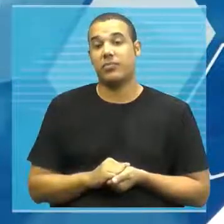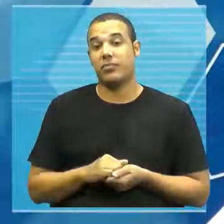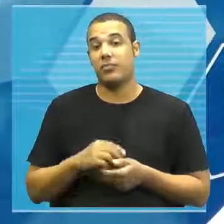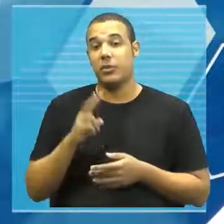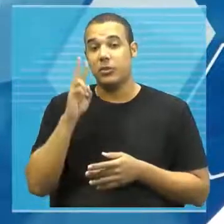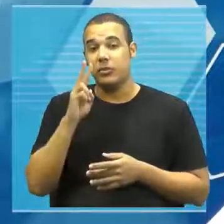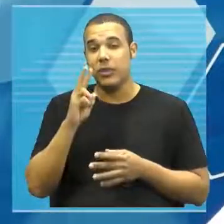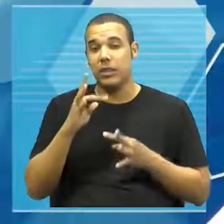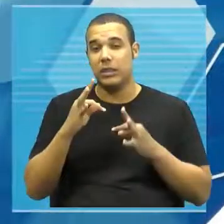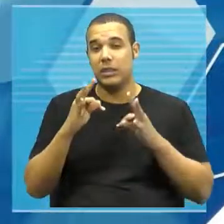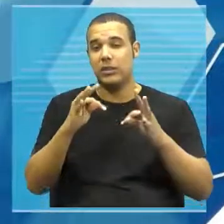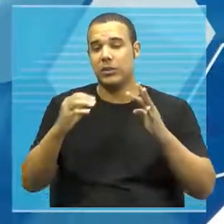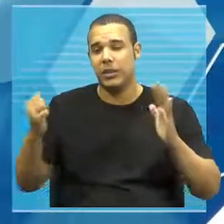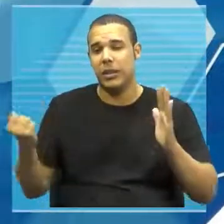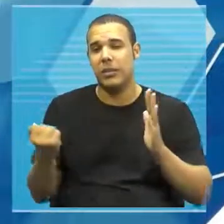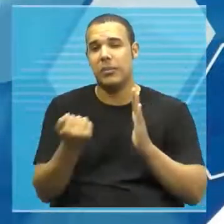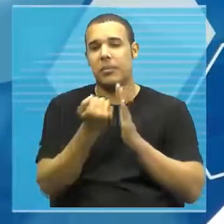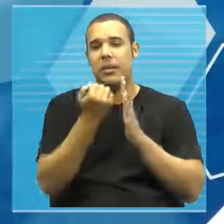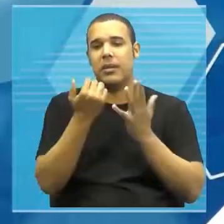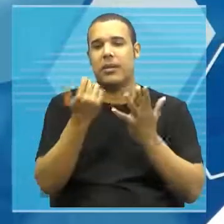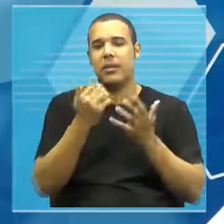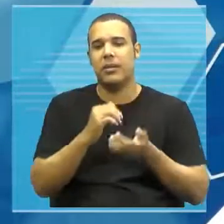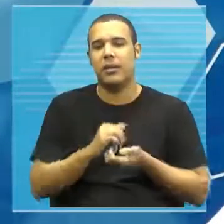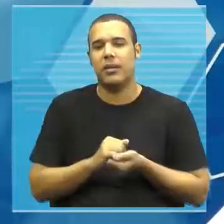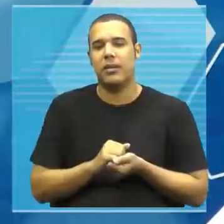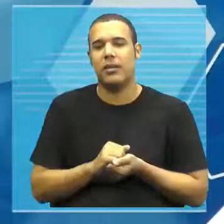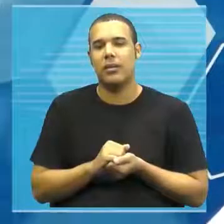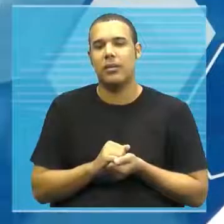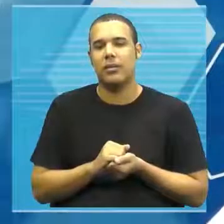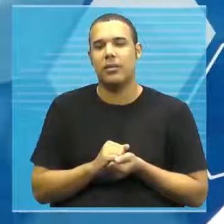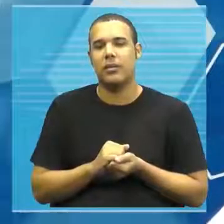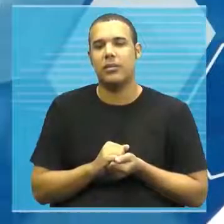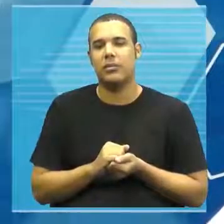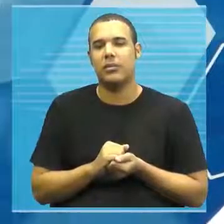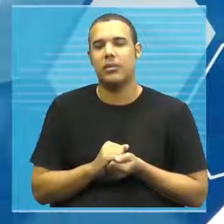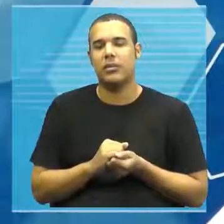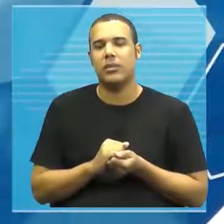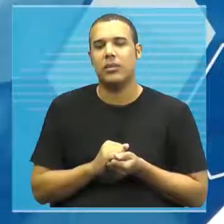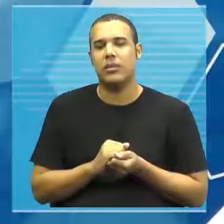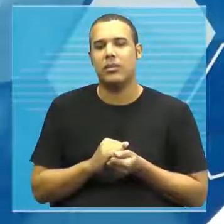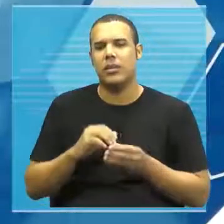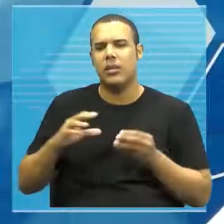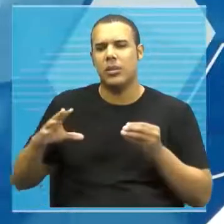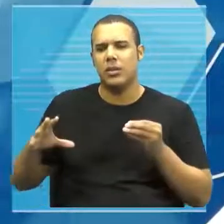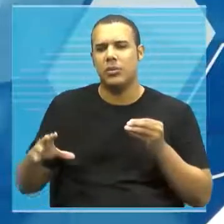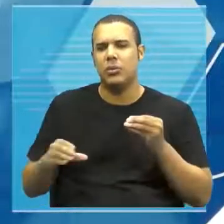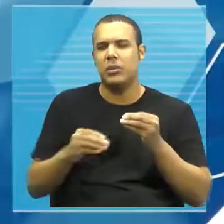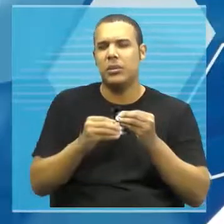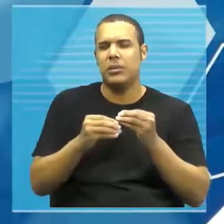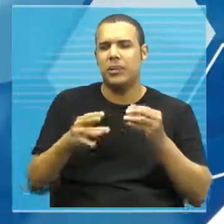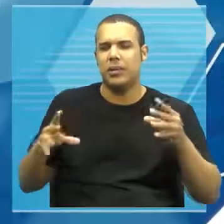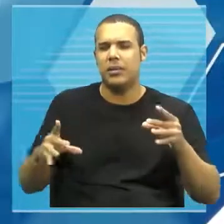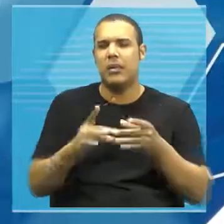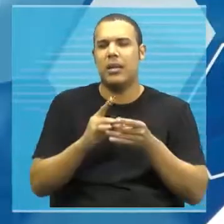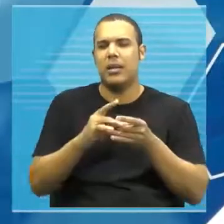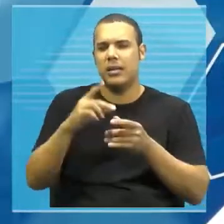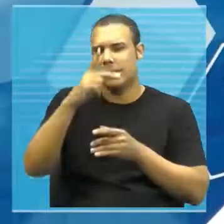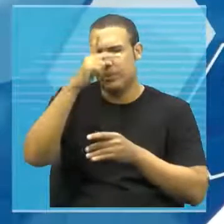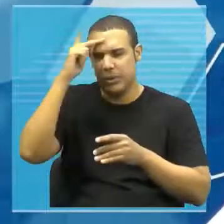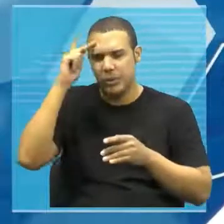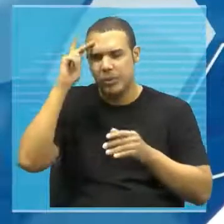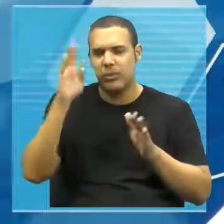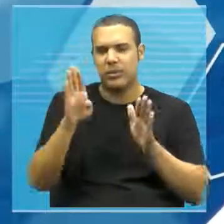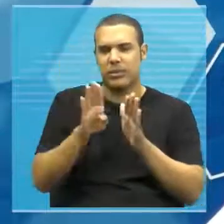o impacto que ela tem é no sentido de integrar mais as pessoas e repente os